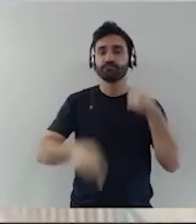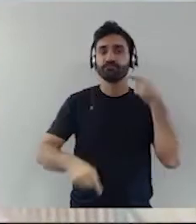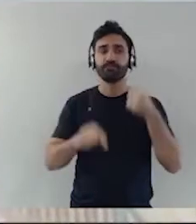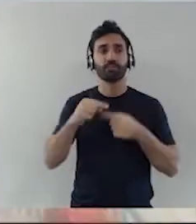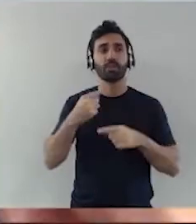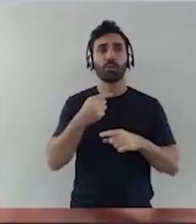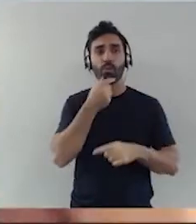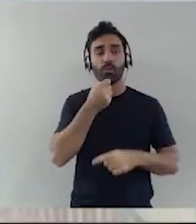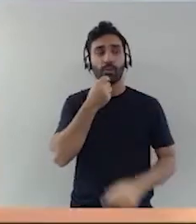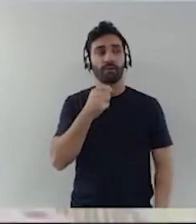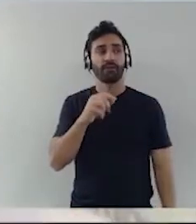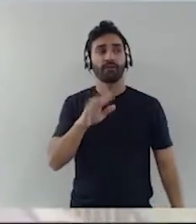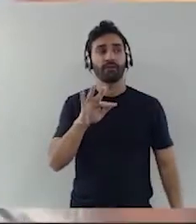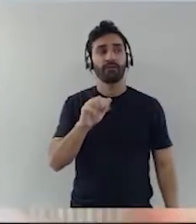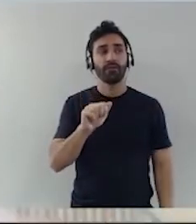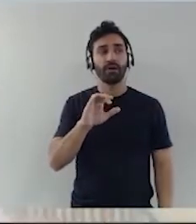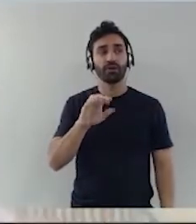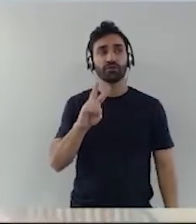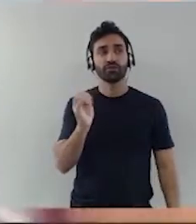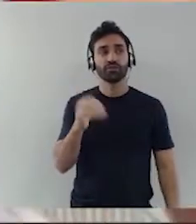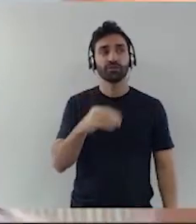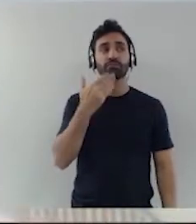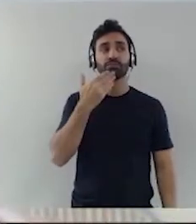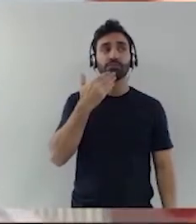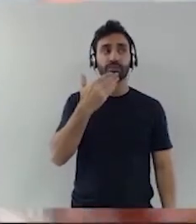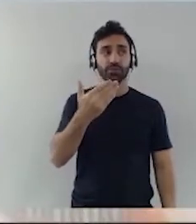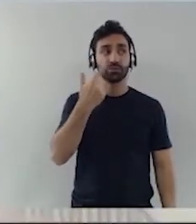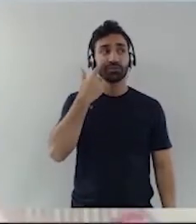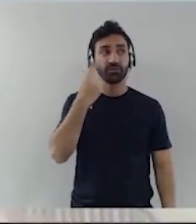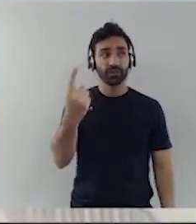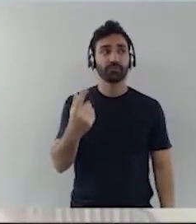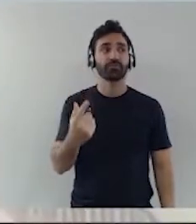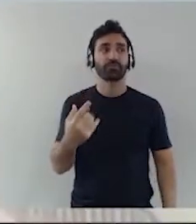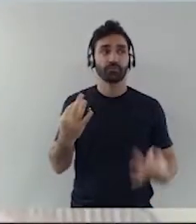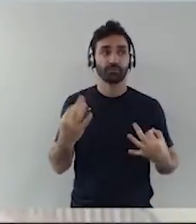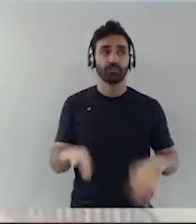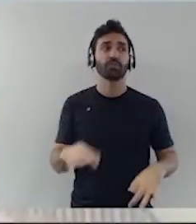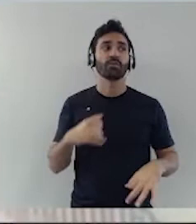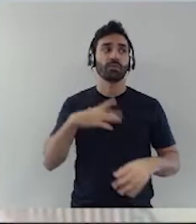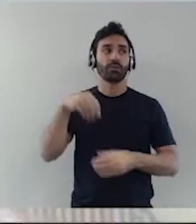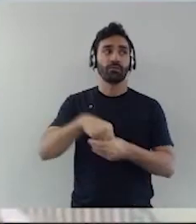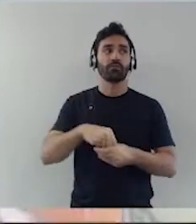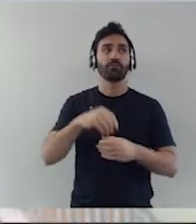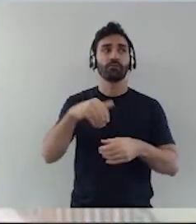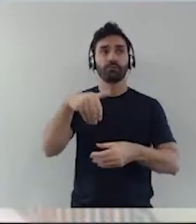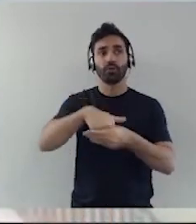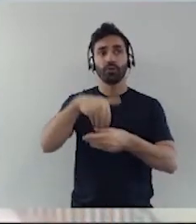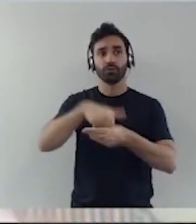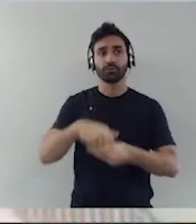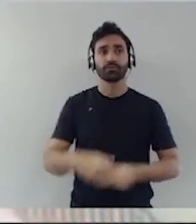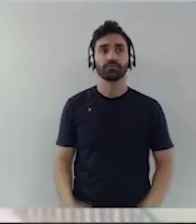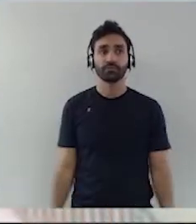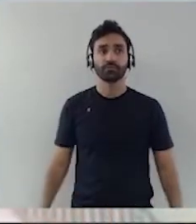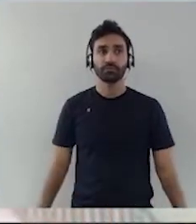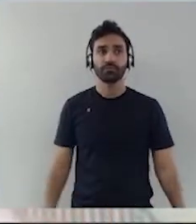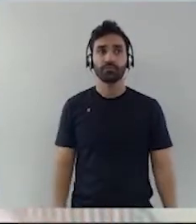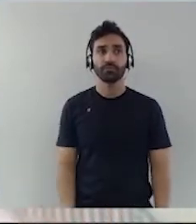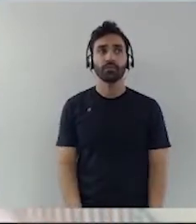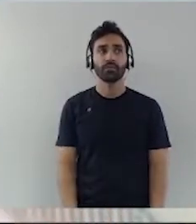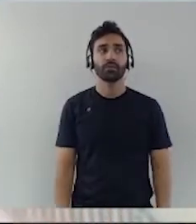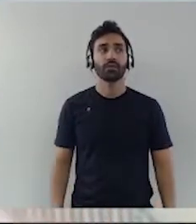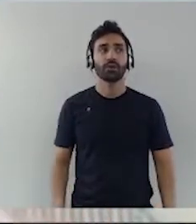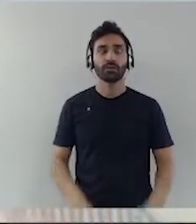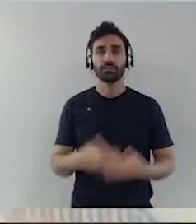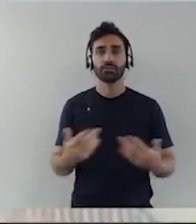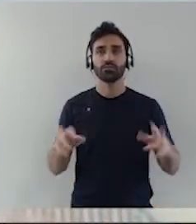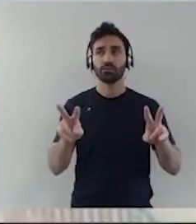pediu vista. Nosso querido colega Marcos Nóbrega está citado neste voto. De toda forma, em termos de